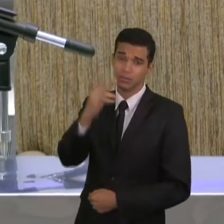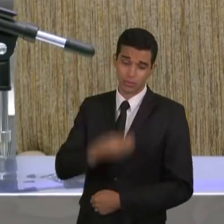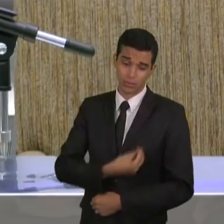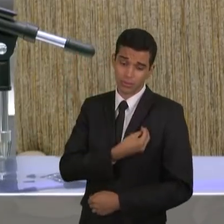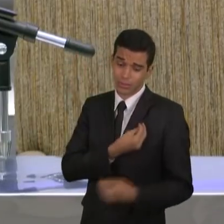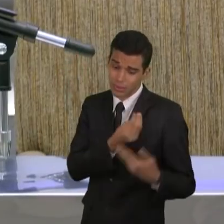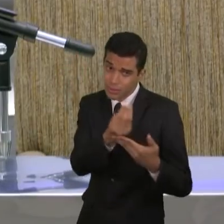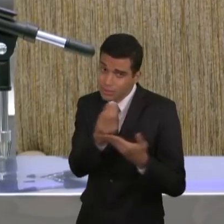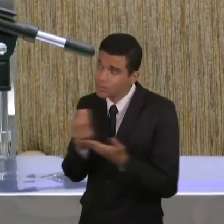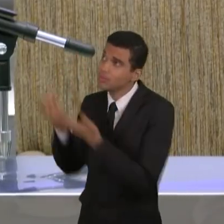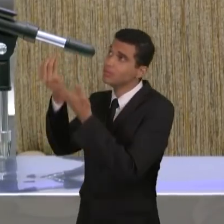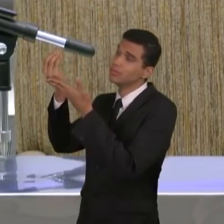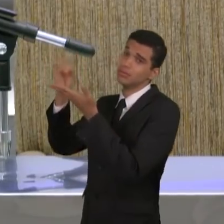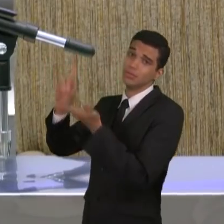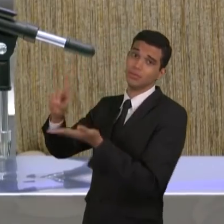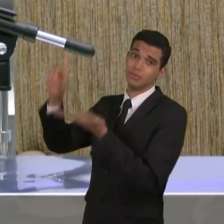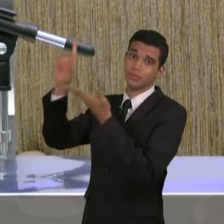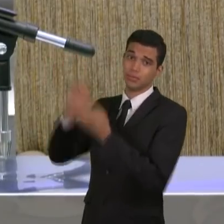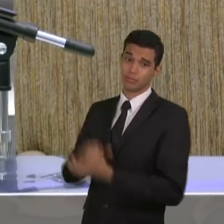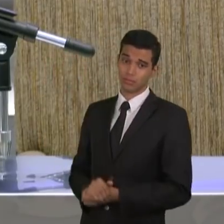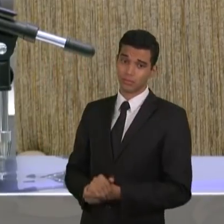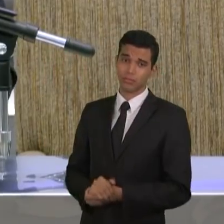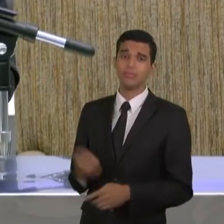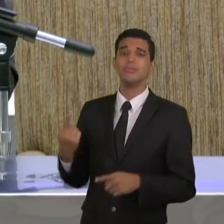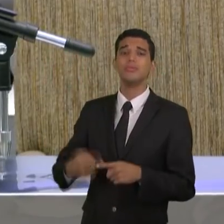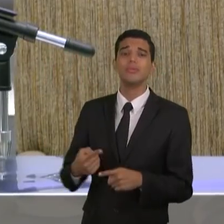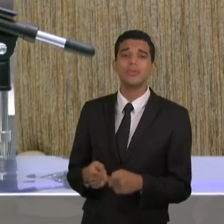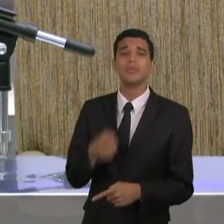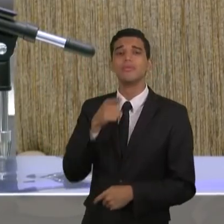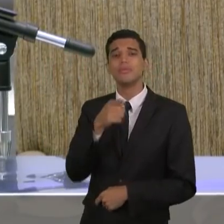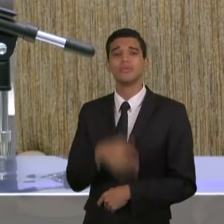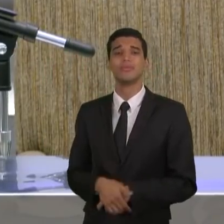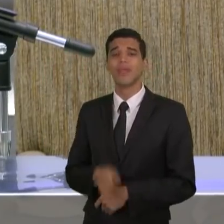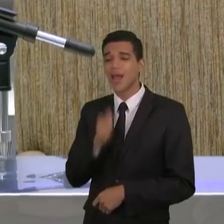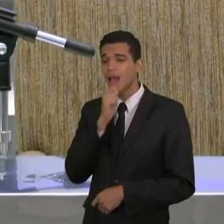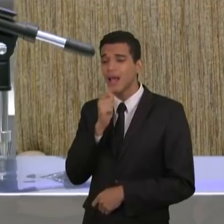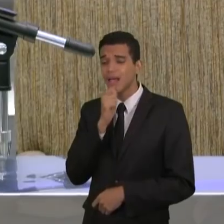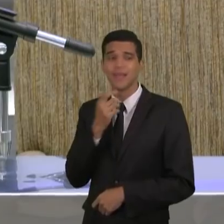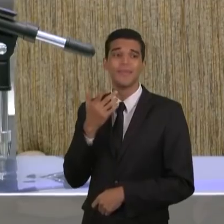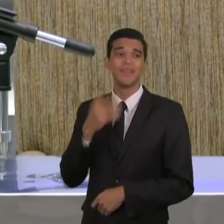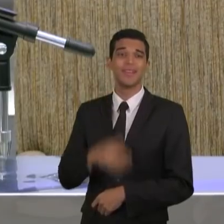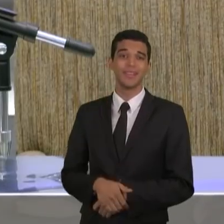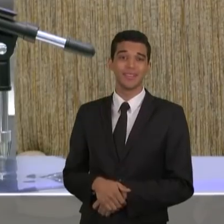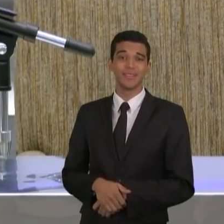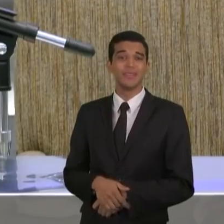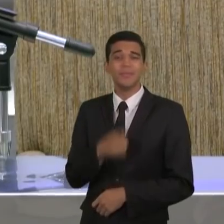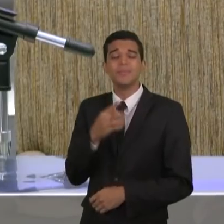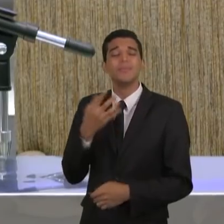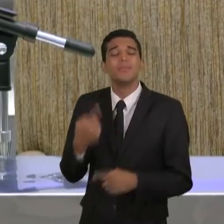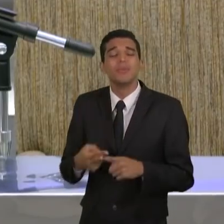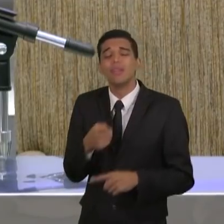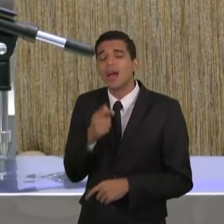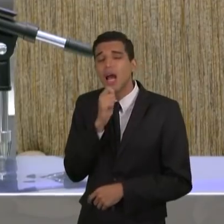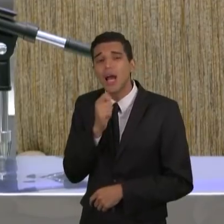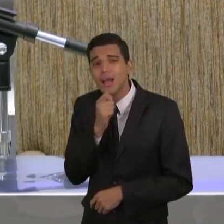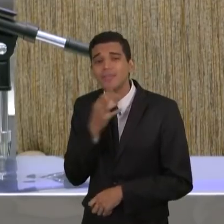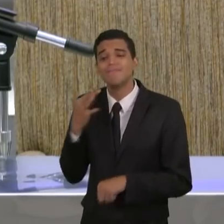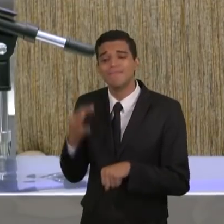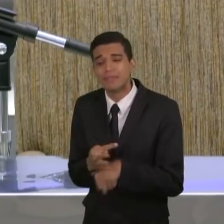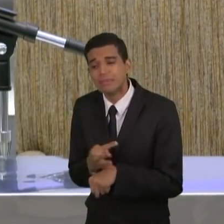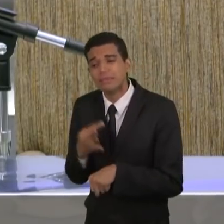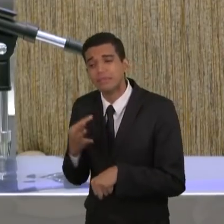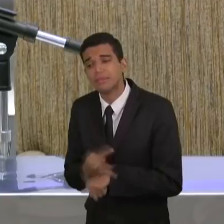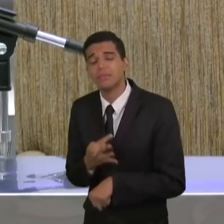ele é porque você está reticente e o que é que está impedindo o teu coração Aqui Esta